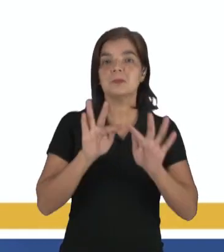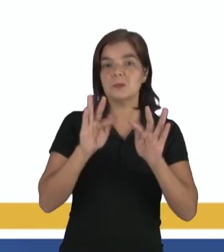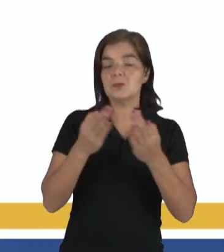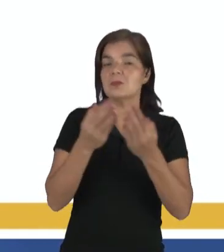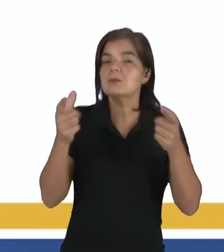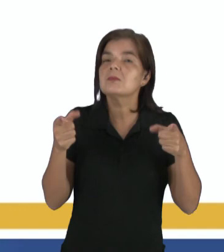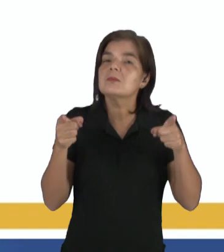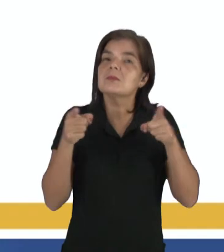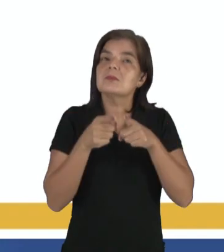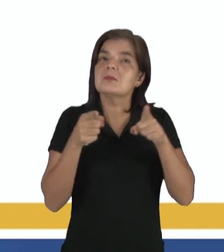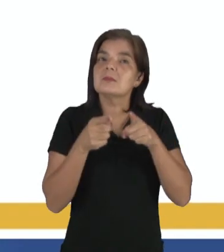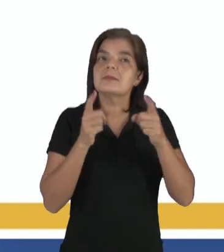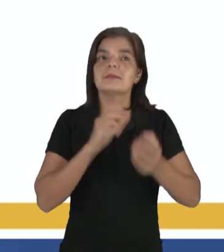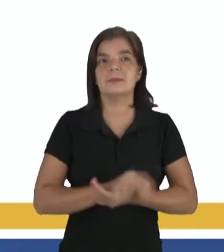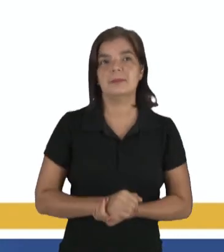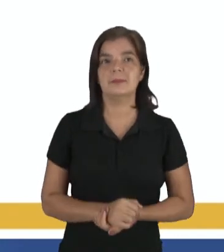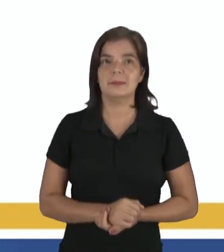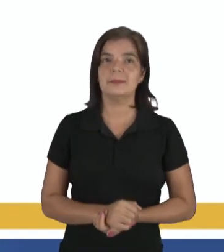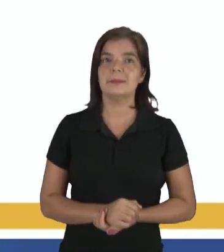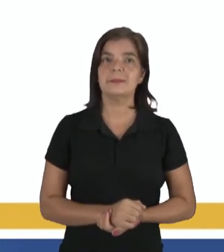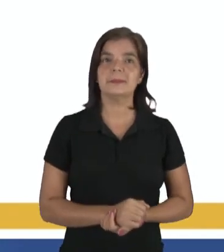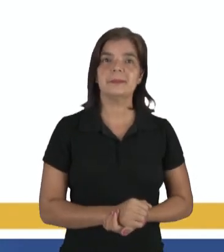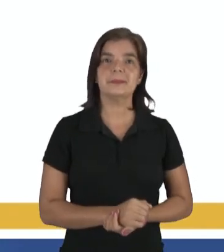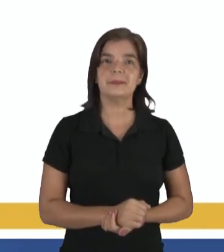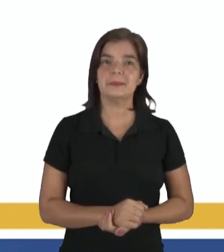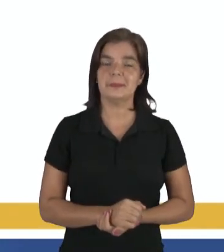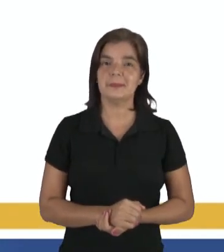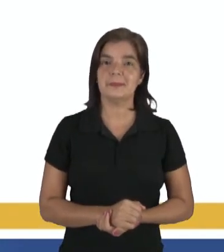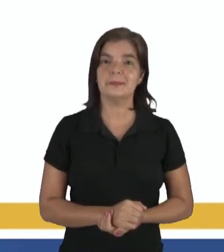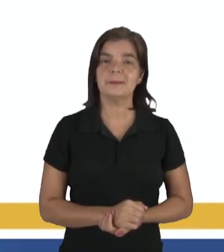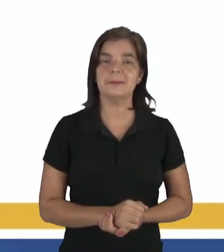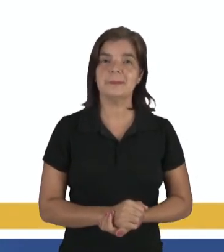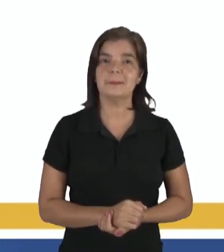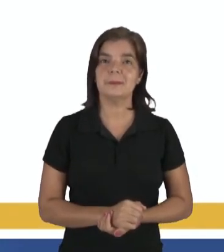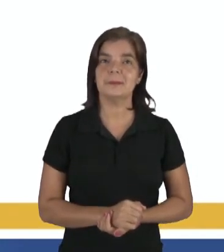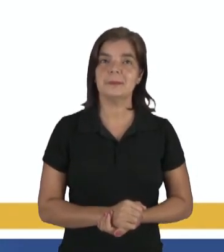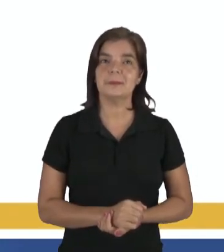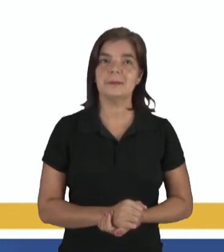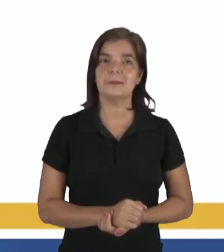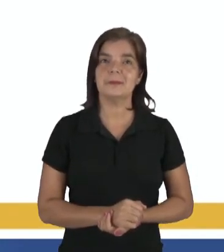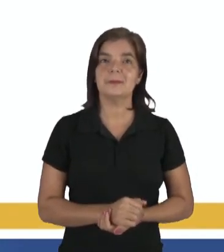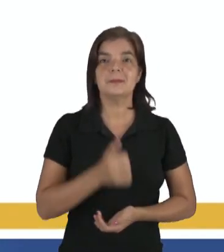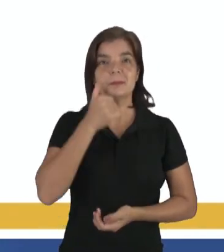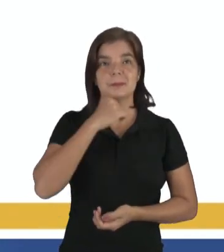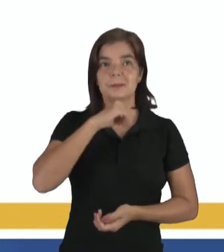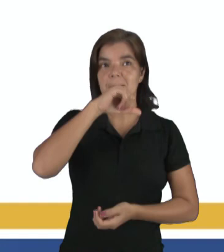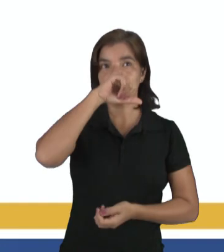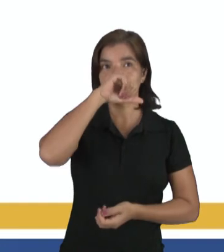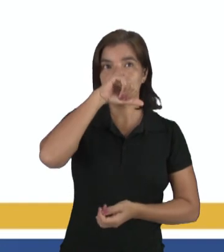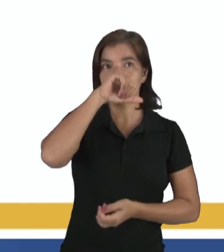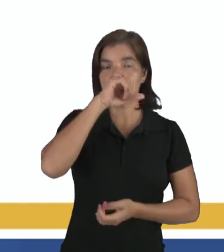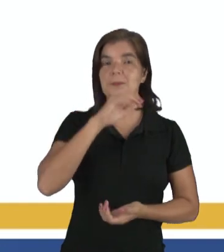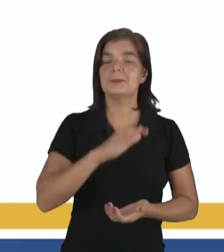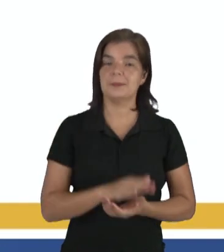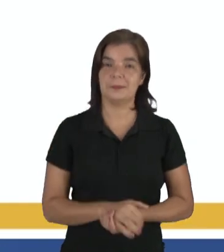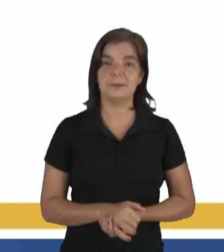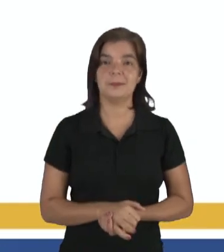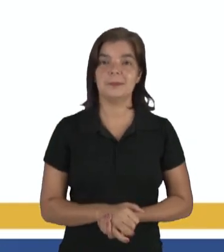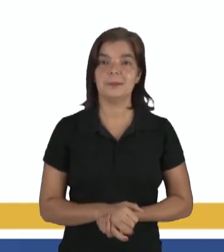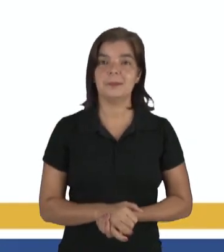caso de uma família pequena nós podemos dizer mais celular e ele cismou má mother Master fader